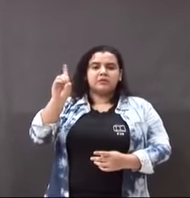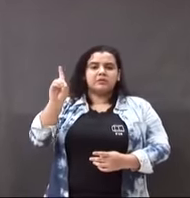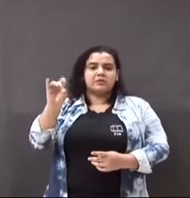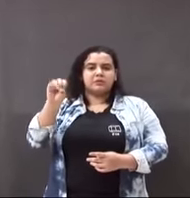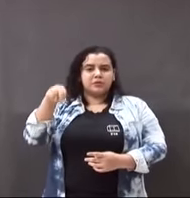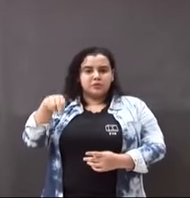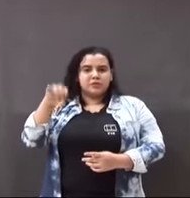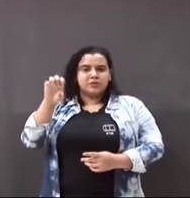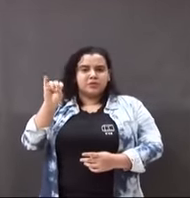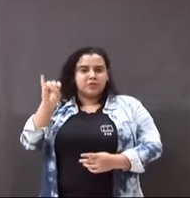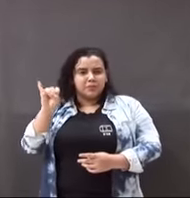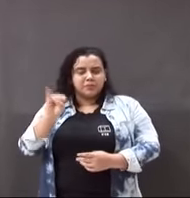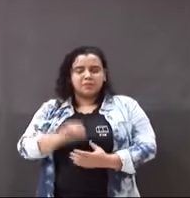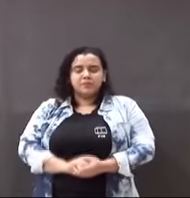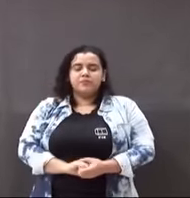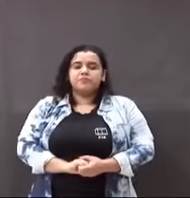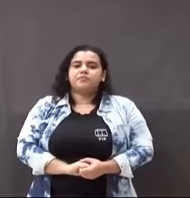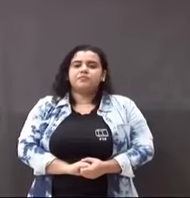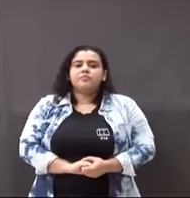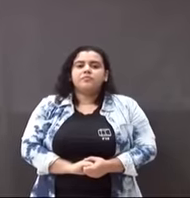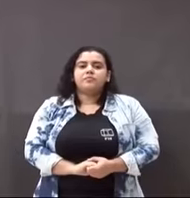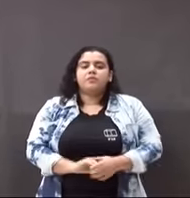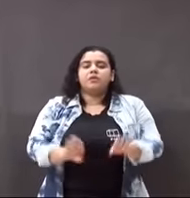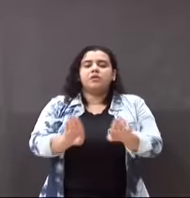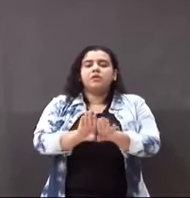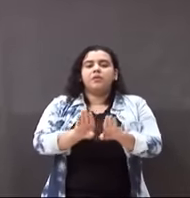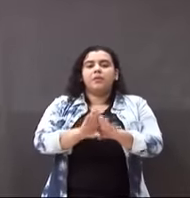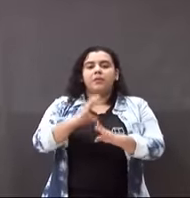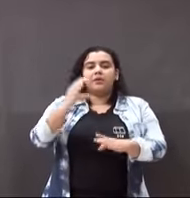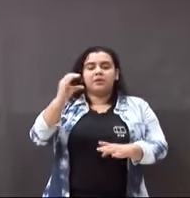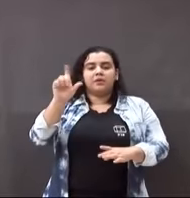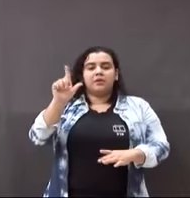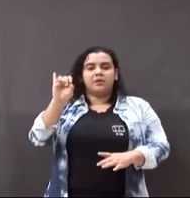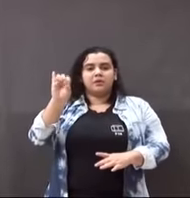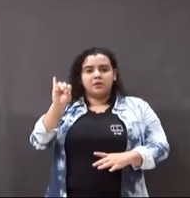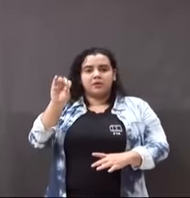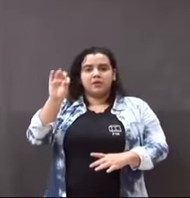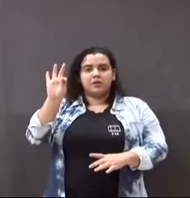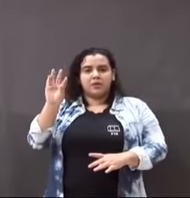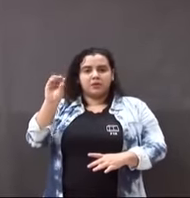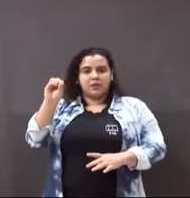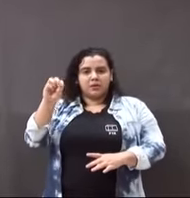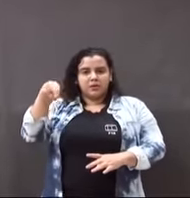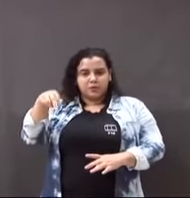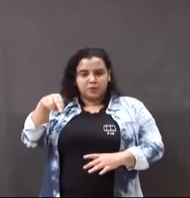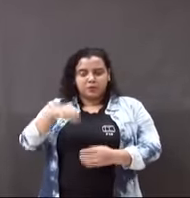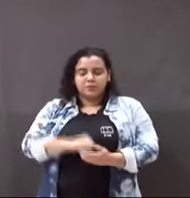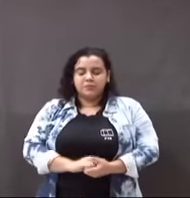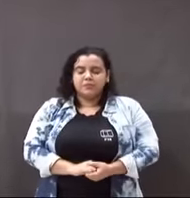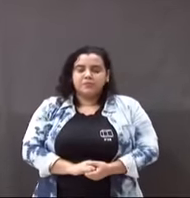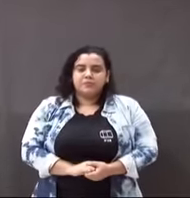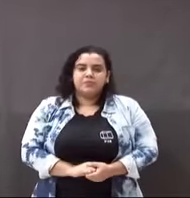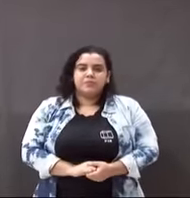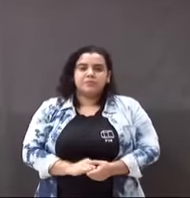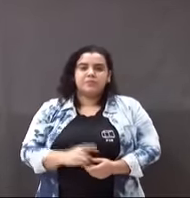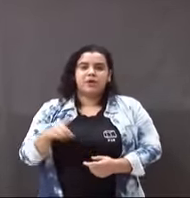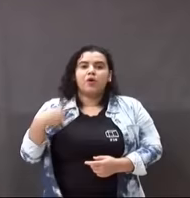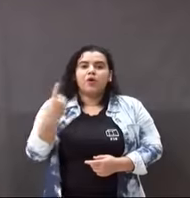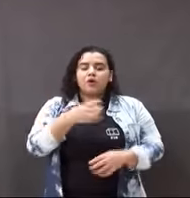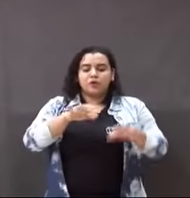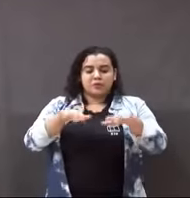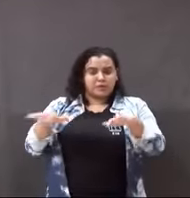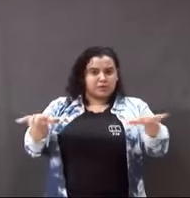Também está comigo Cleiton Araújo, nosso tecladista, está ali